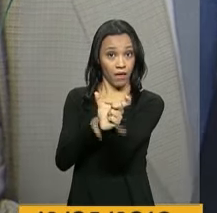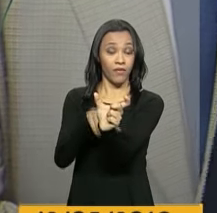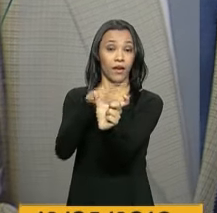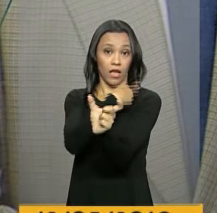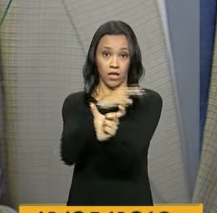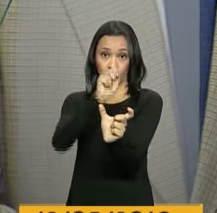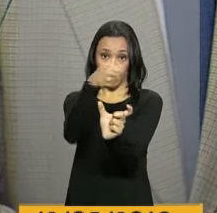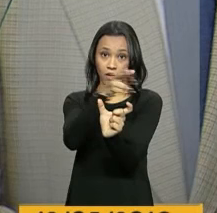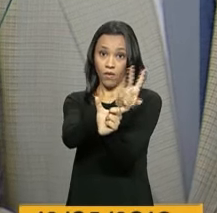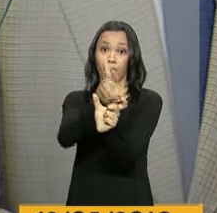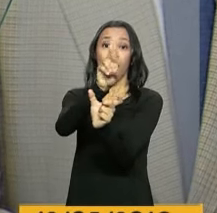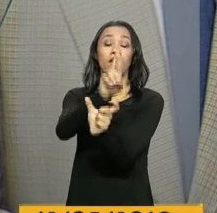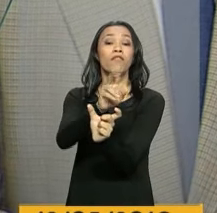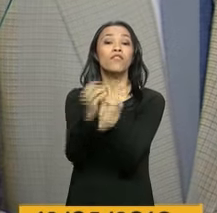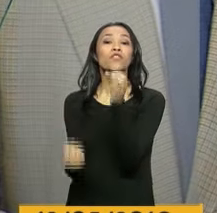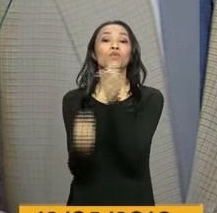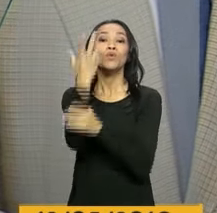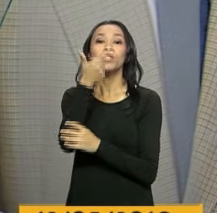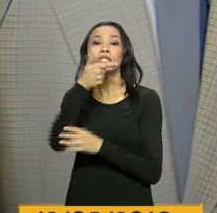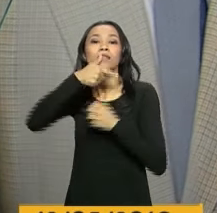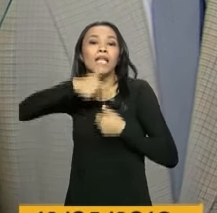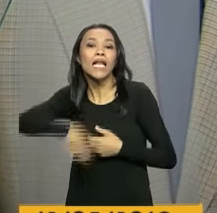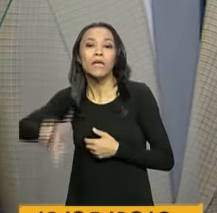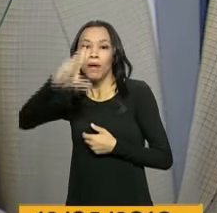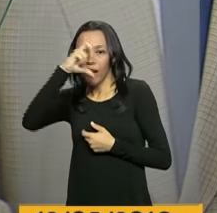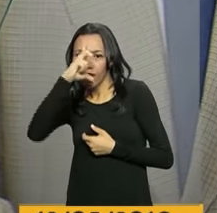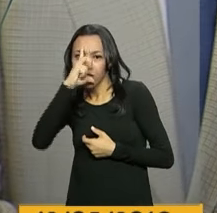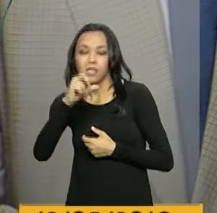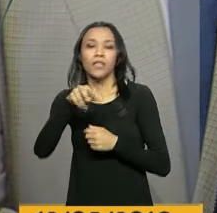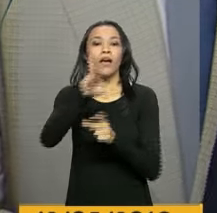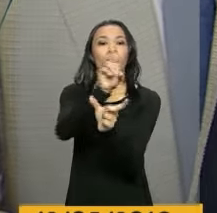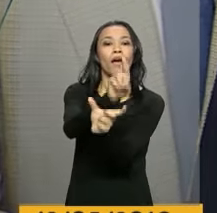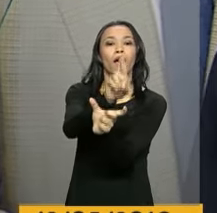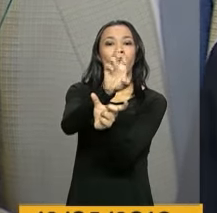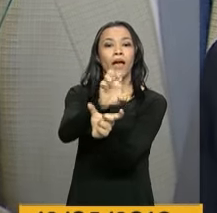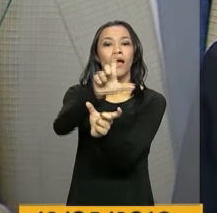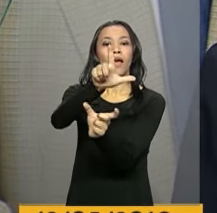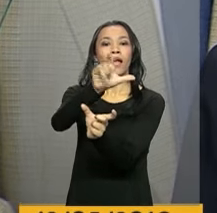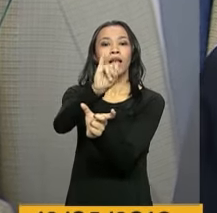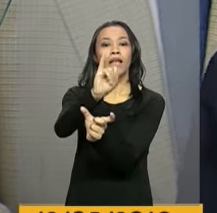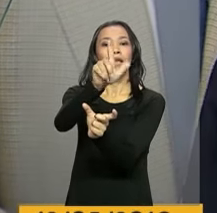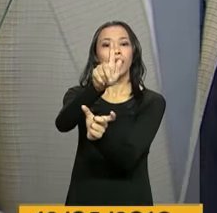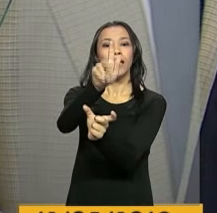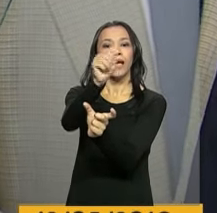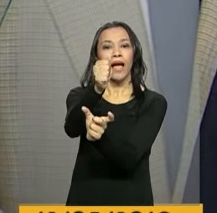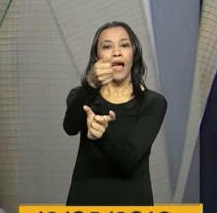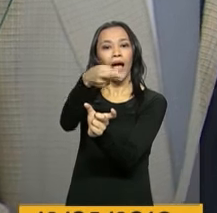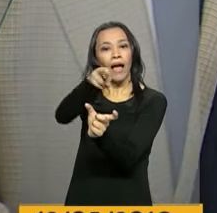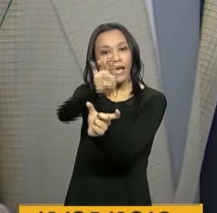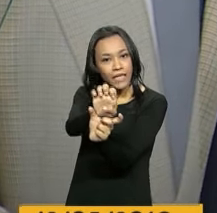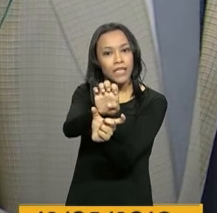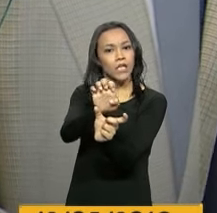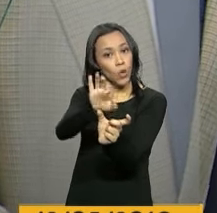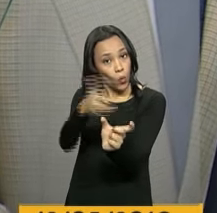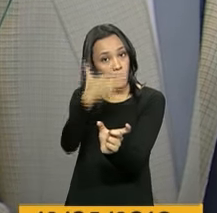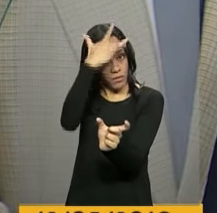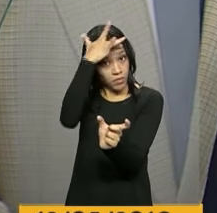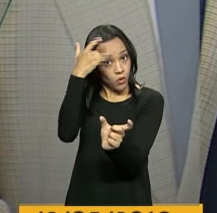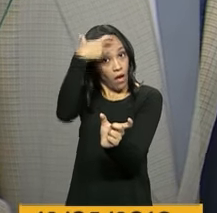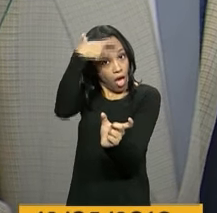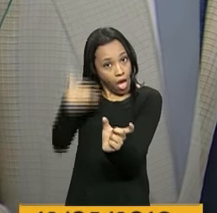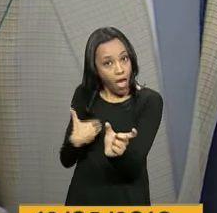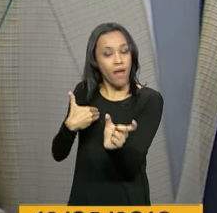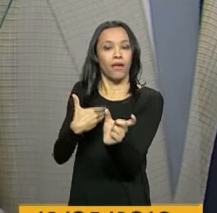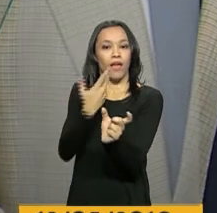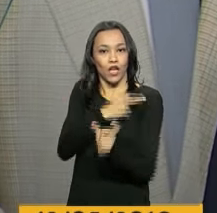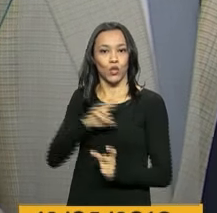do latim religo, religare, portanto, você, quando é religioso, você está fazendo uma religação, e o que